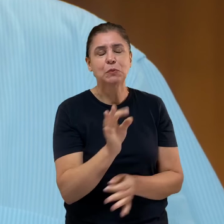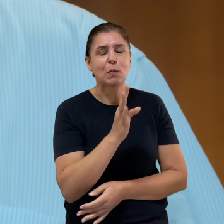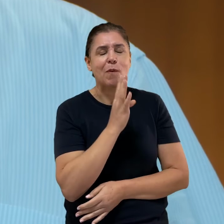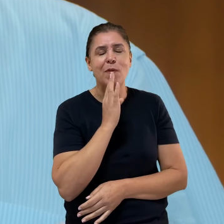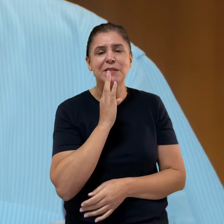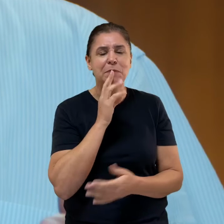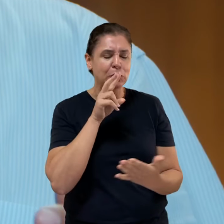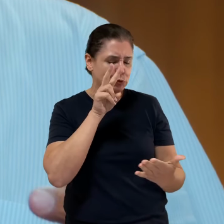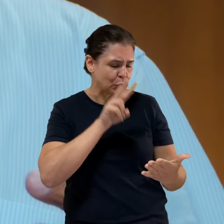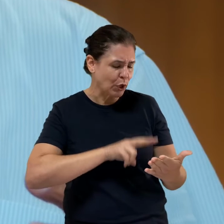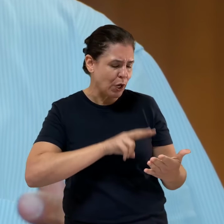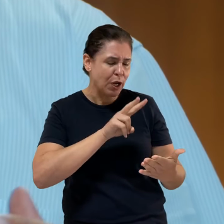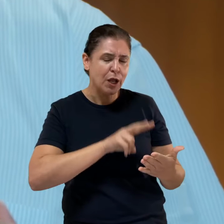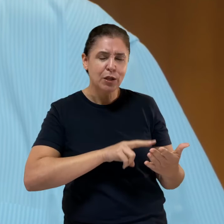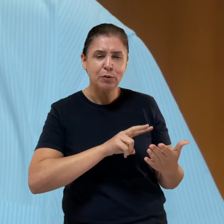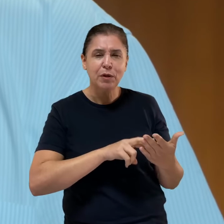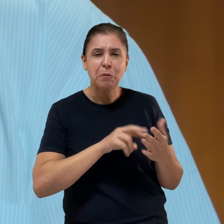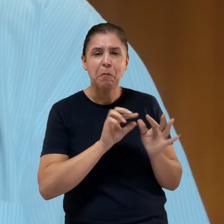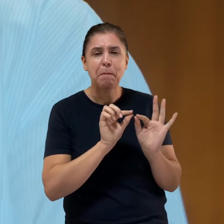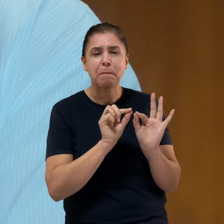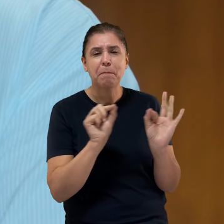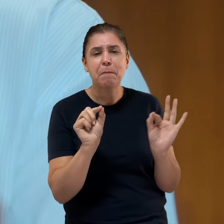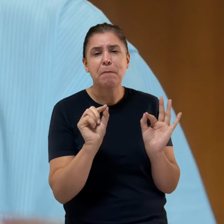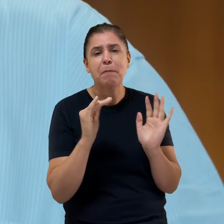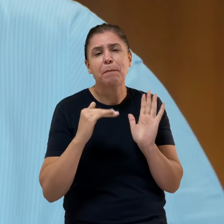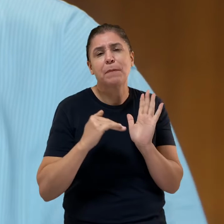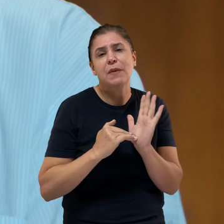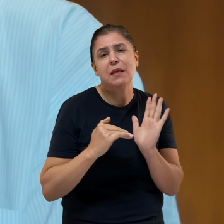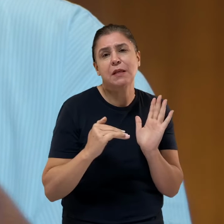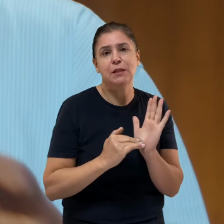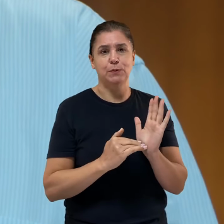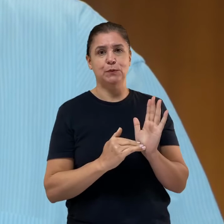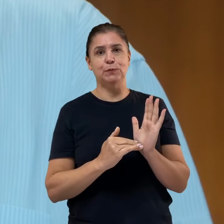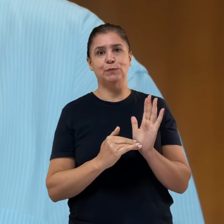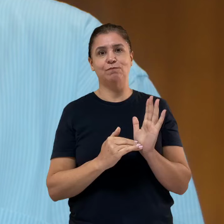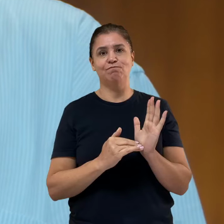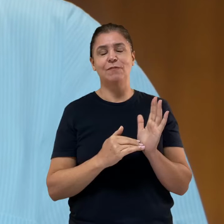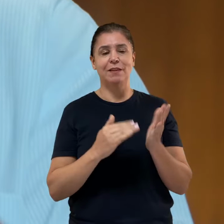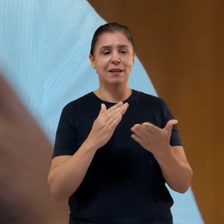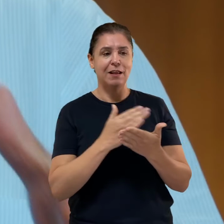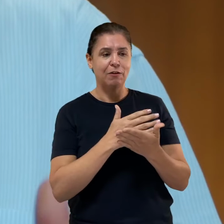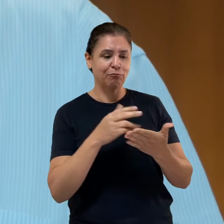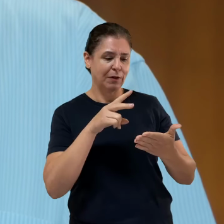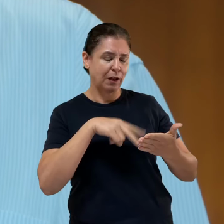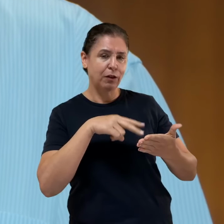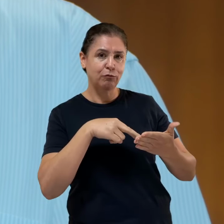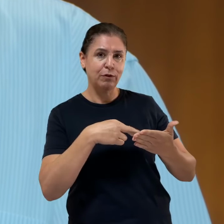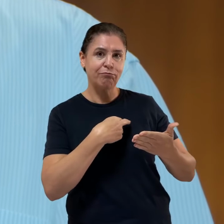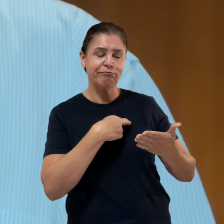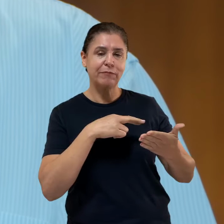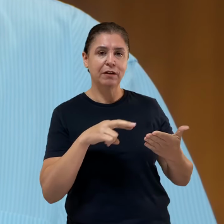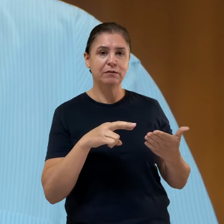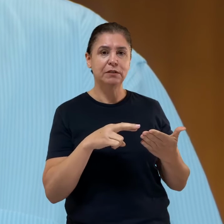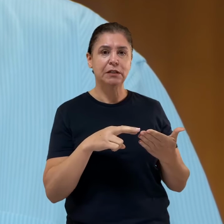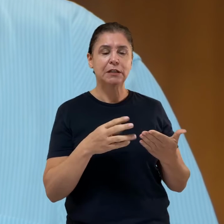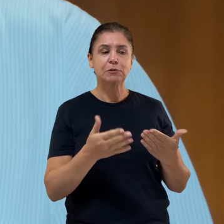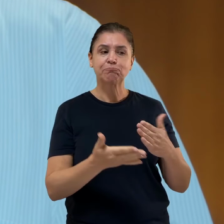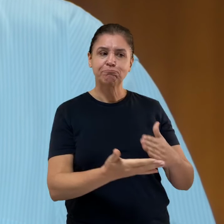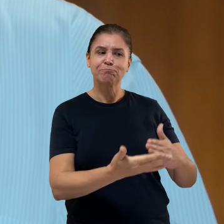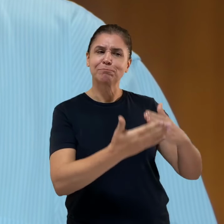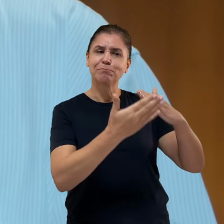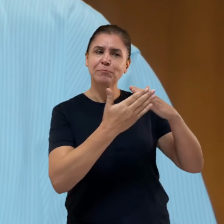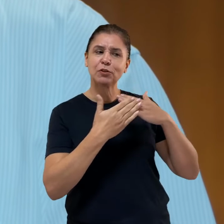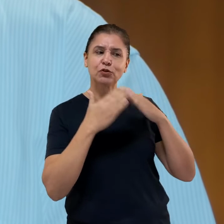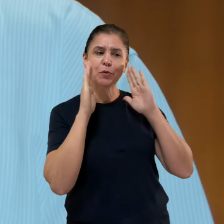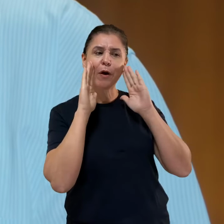sabendo o mínimo das questões litúrgicas, isso